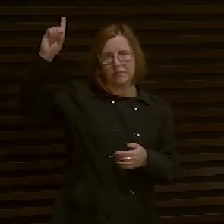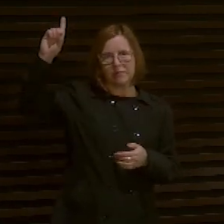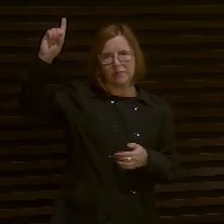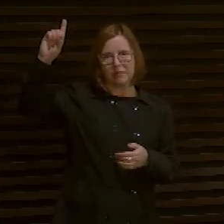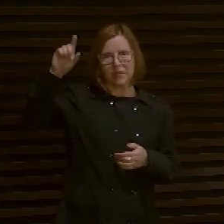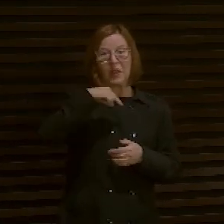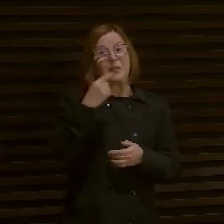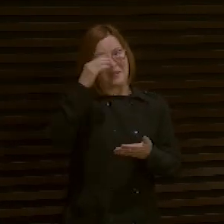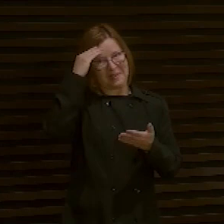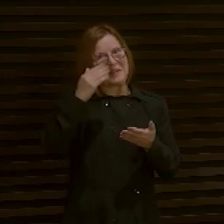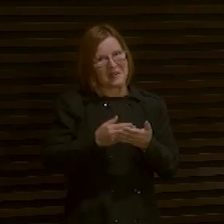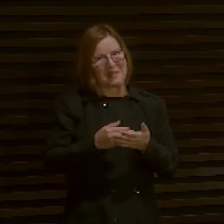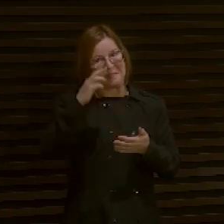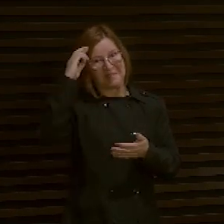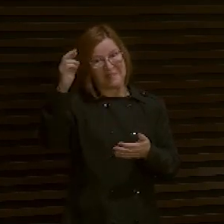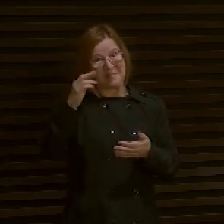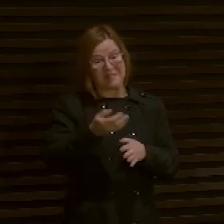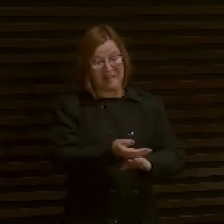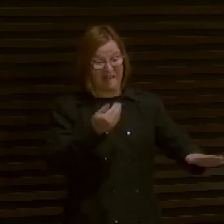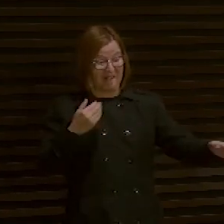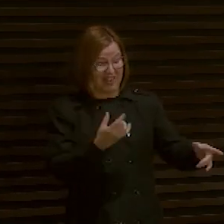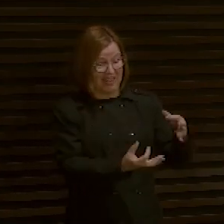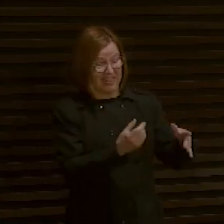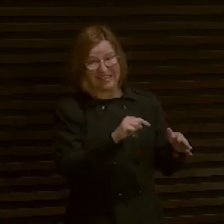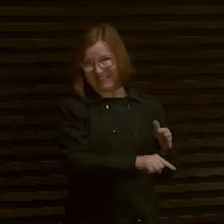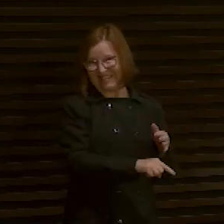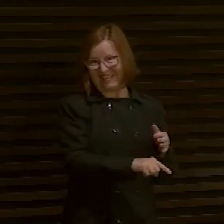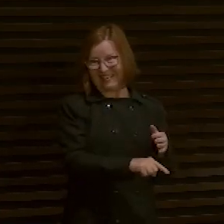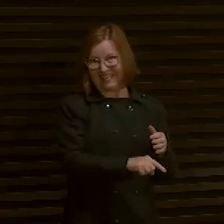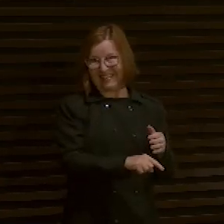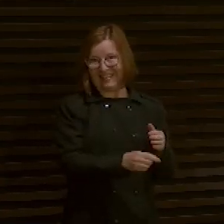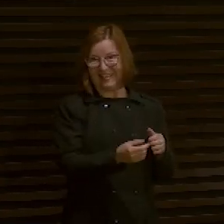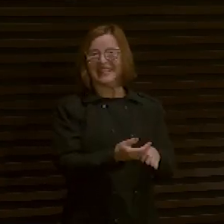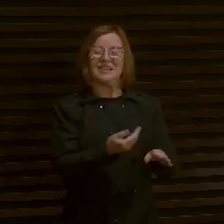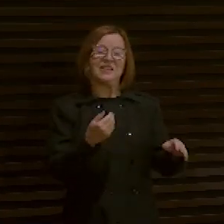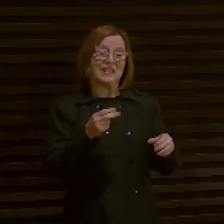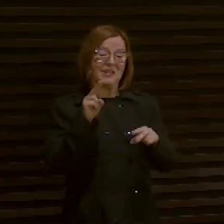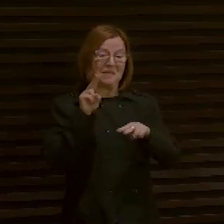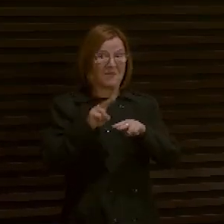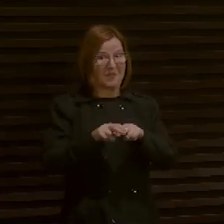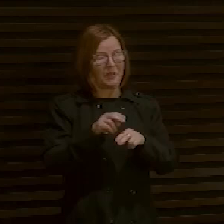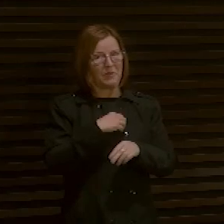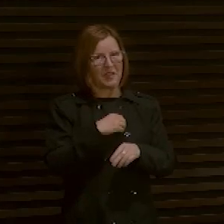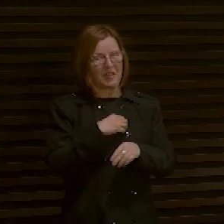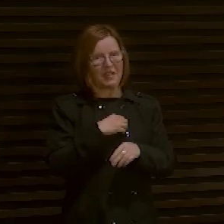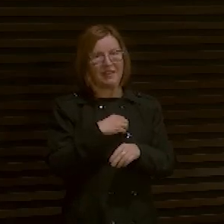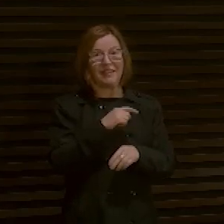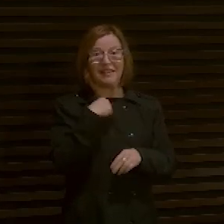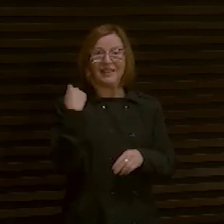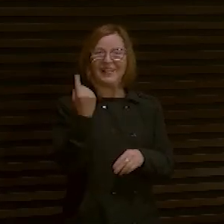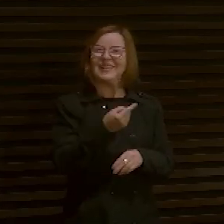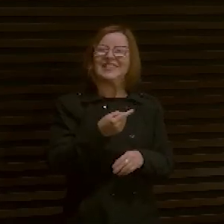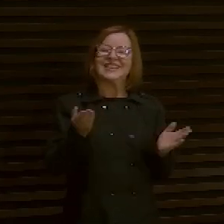Nós cremos que o Senhor nos livrou do inferno, da prisão do pecado, que nós passaremos uma eternidade com o